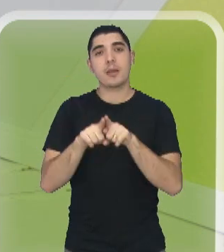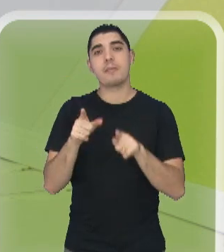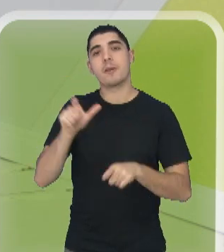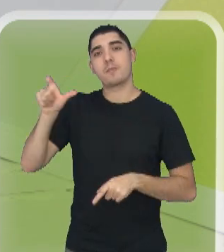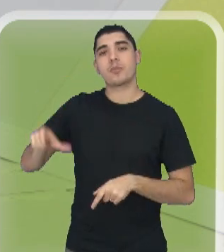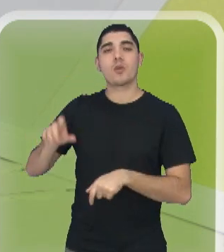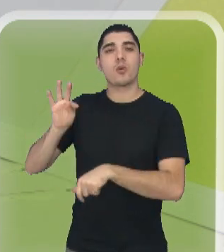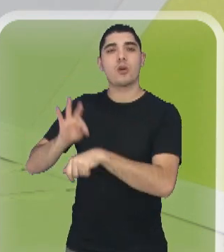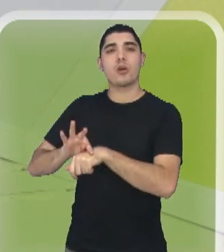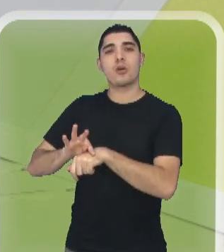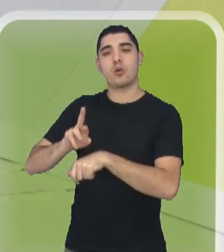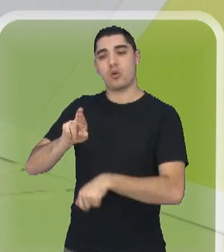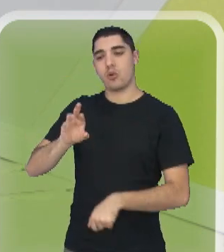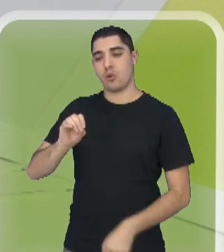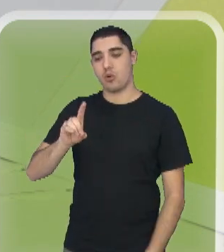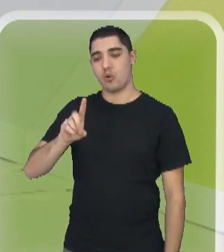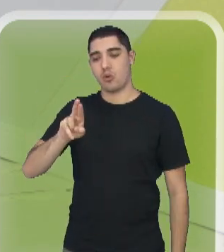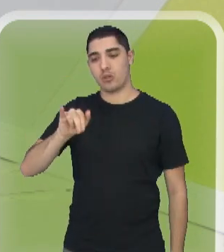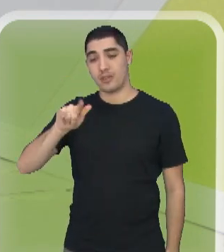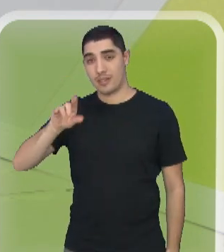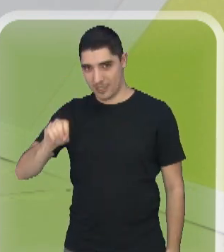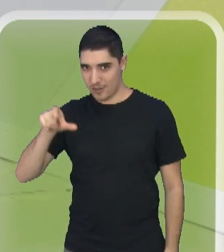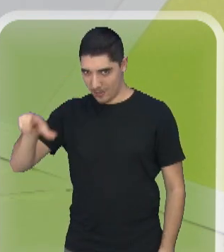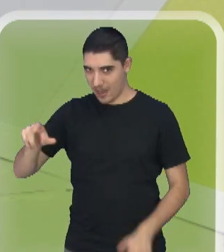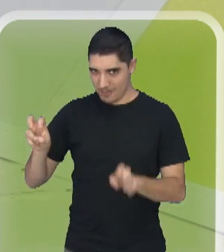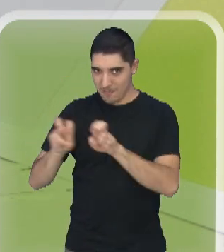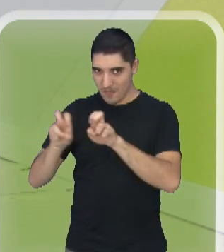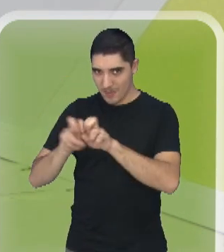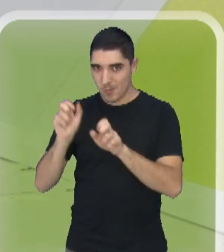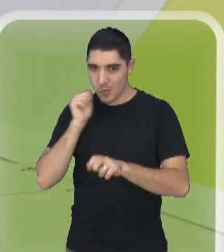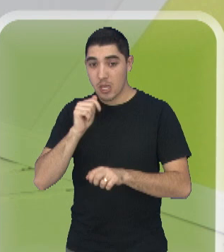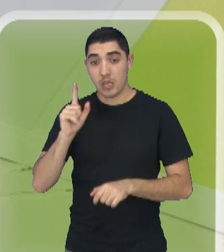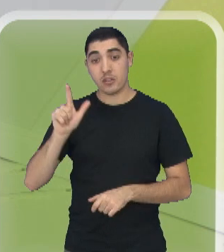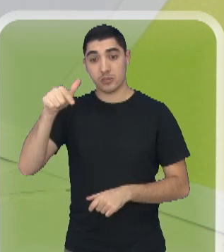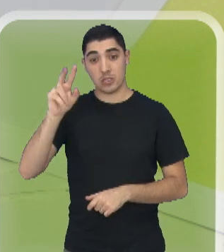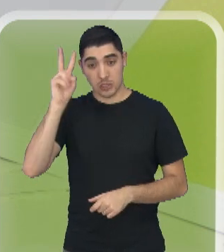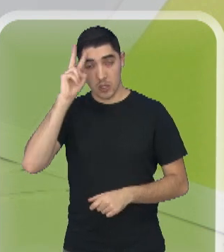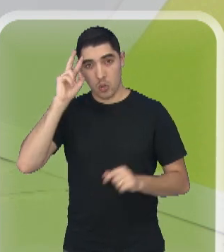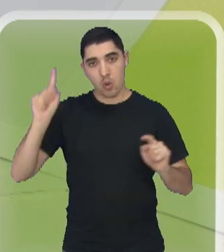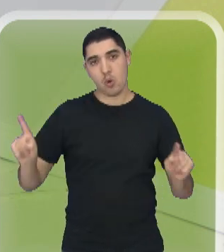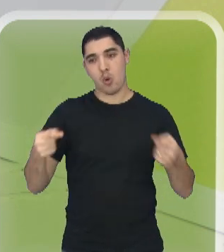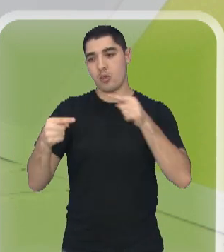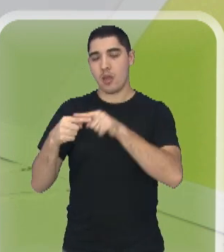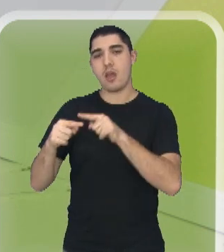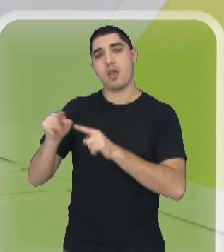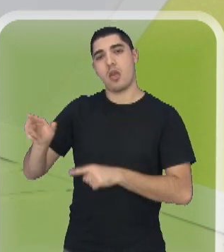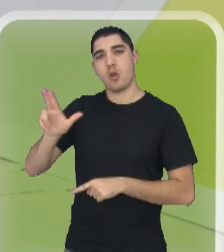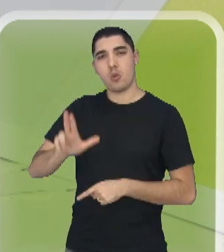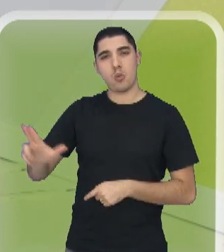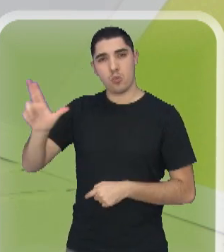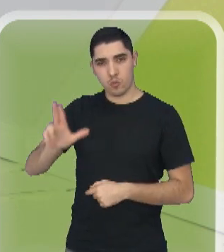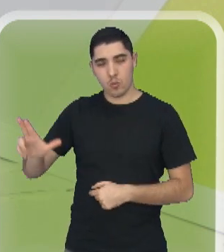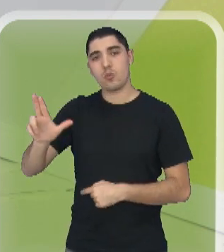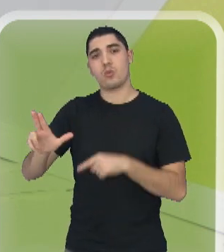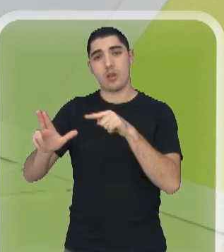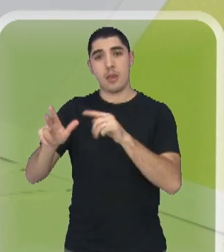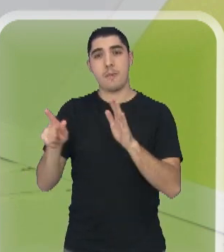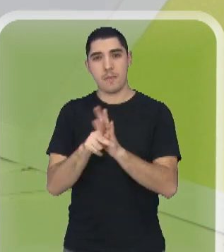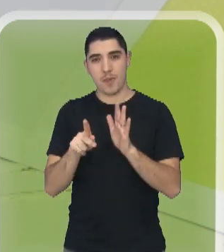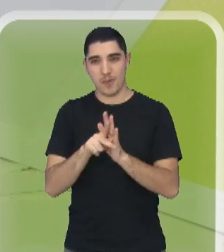Rodrigo Mogi volta à quadra já na segunda-feira, quando recebe o time do Praia Clube no ginásio do Altos de